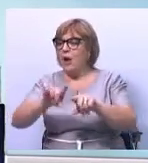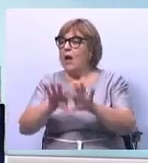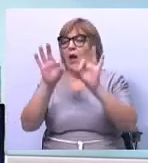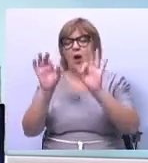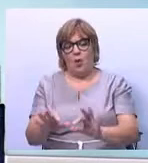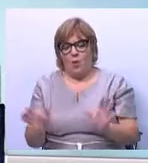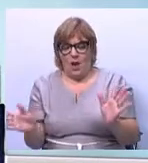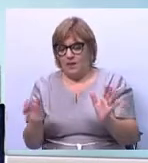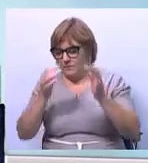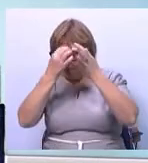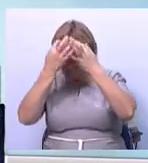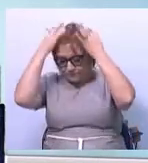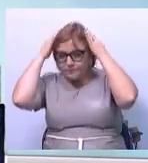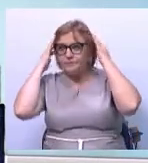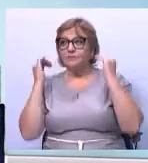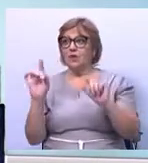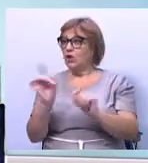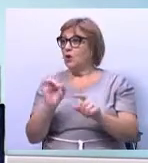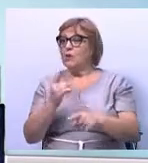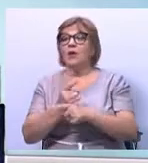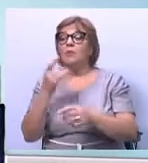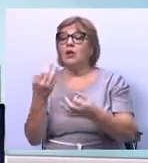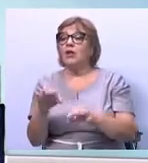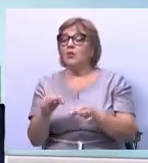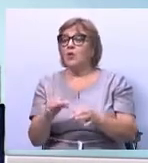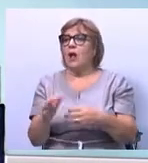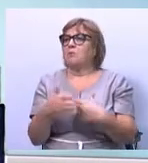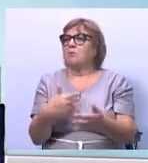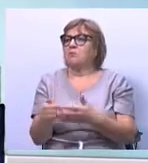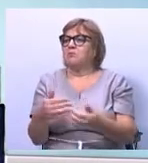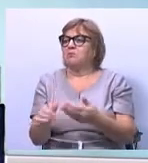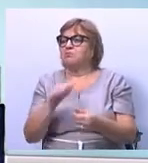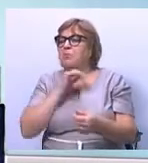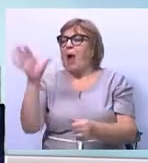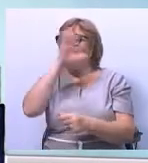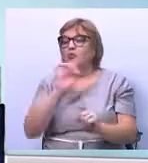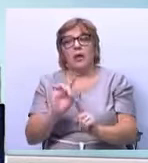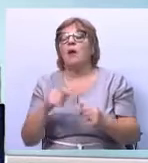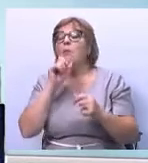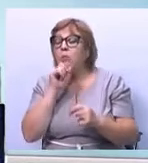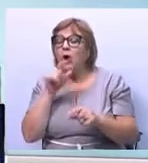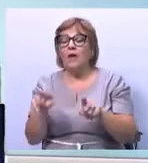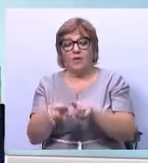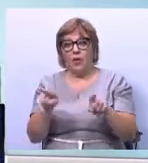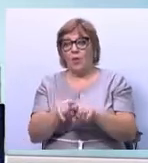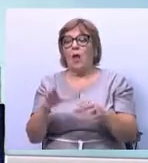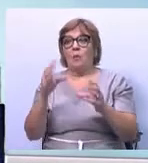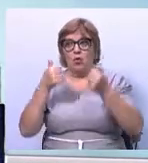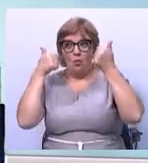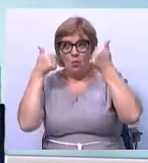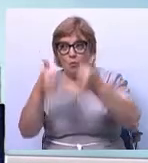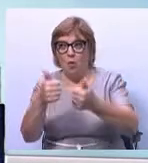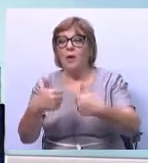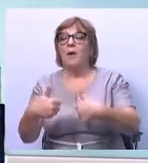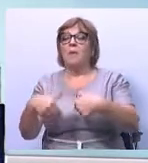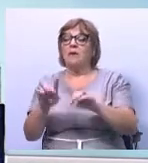mesma máxima, não é? E não é por ser natural que não existe qualquer tipo de problema. Pode ser imensamente benéfico,